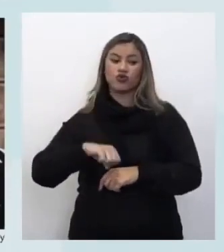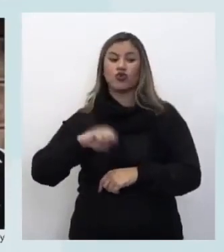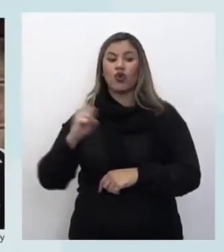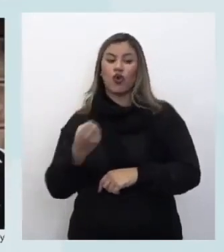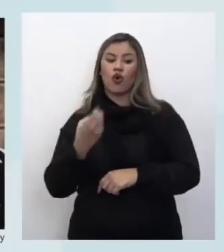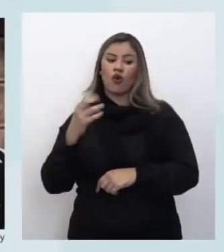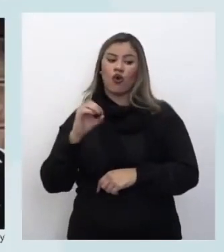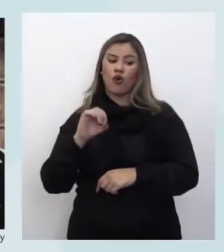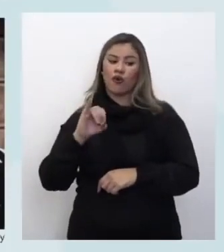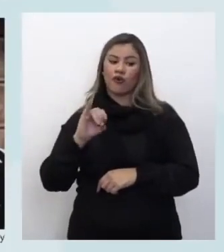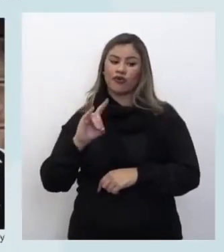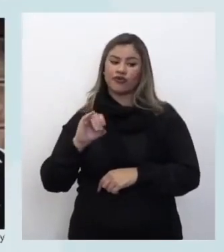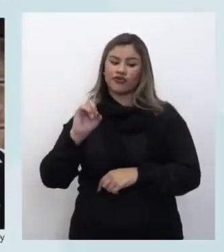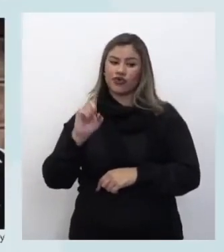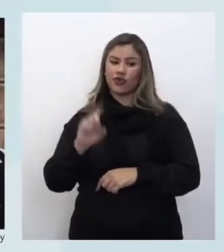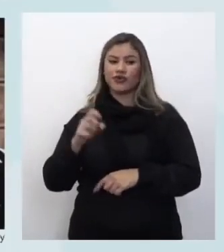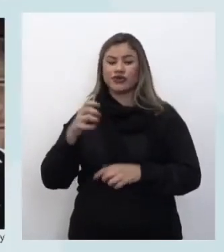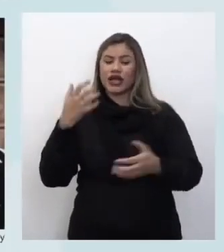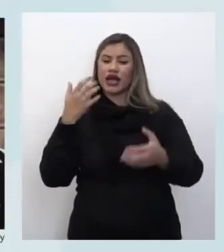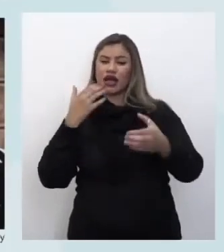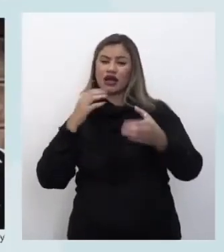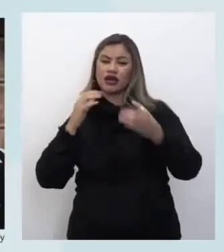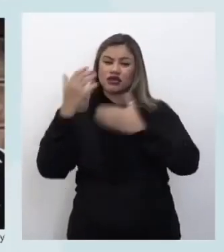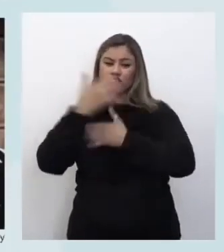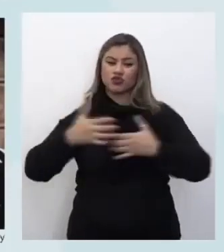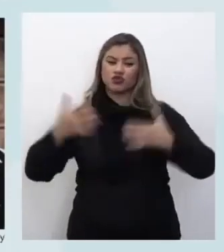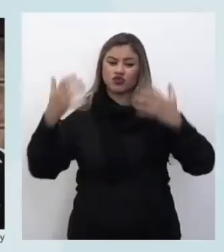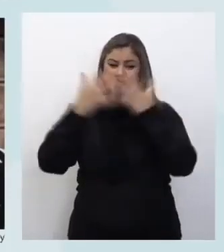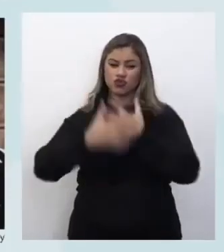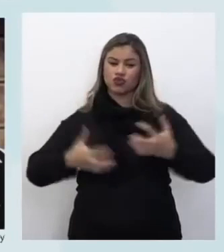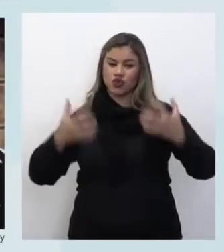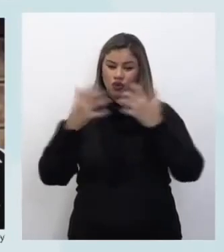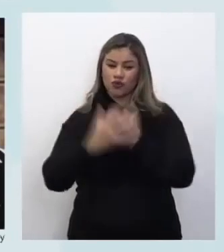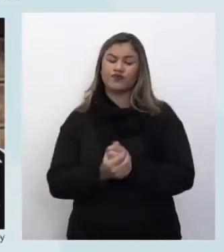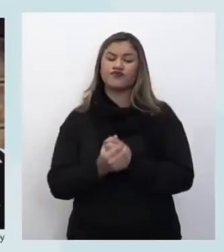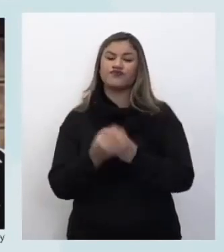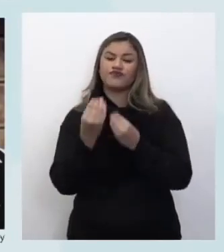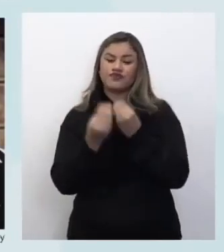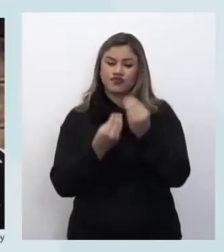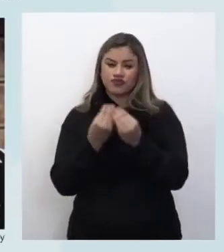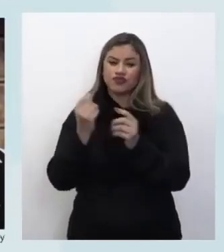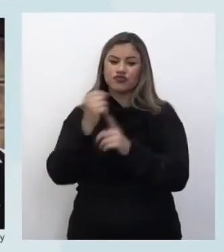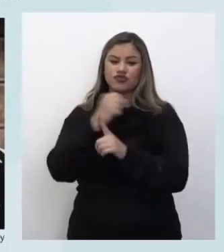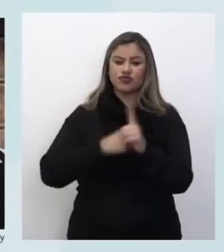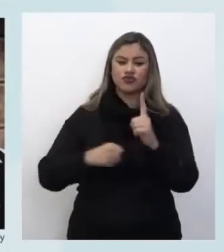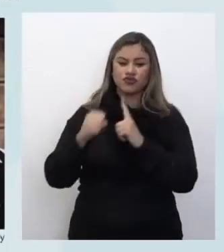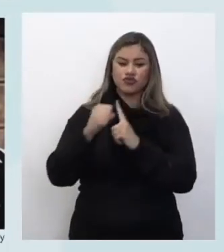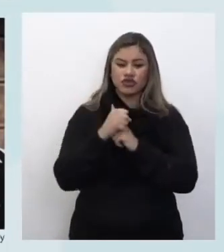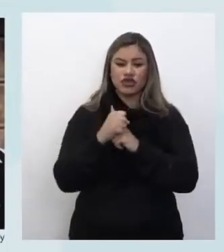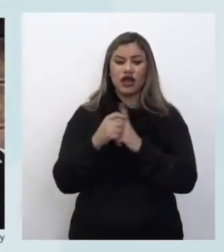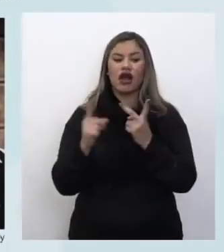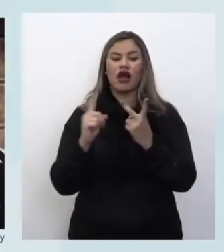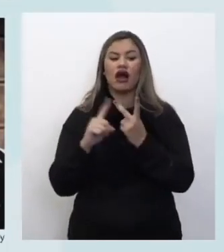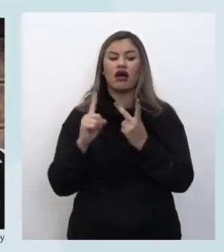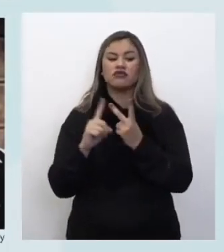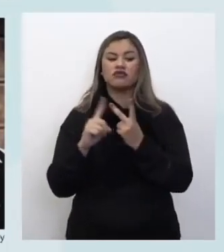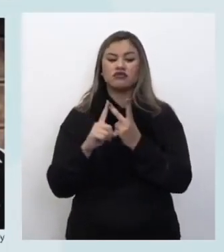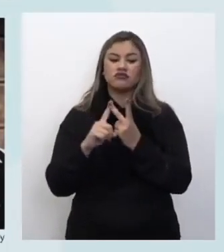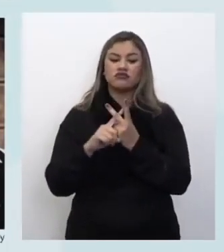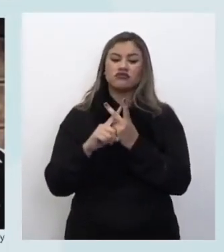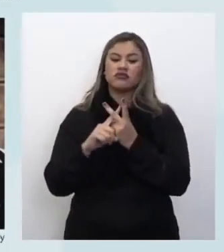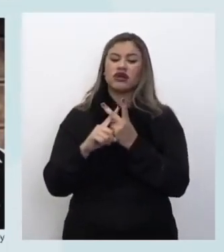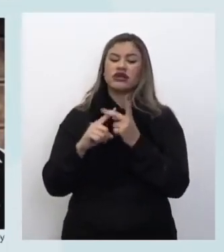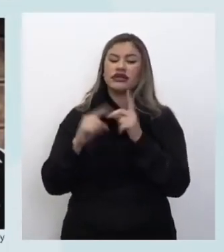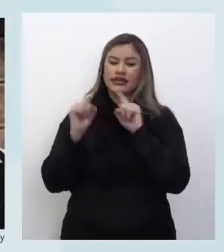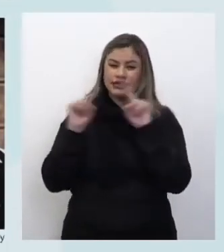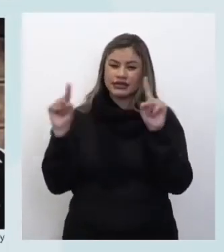teatral que tem por objetivo criticar, satirizar a sociedade e o comportamento humano através do ridículo. Olha, são parecidas com a farsa